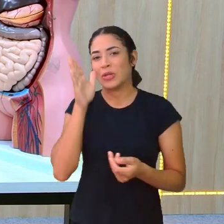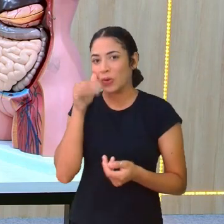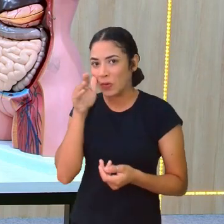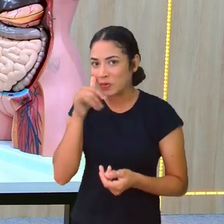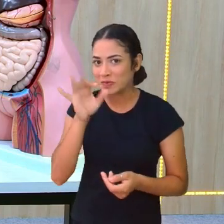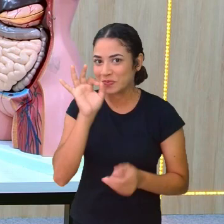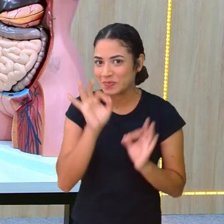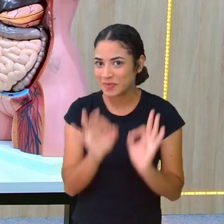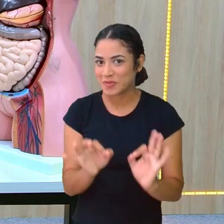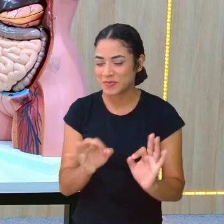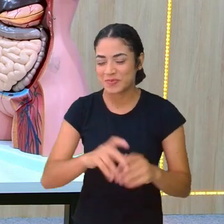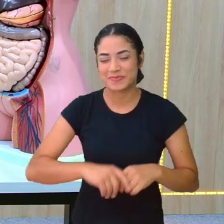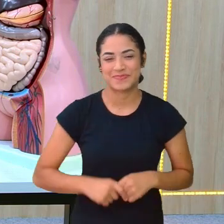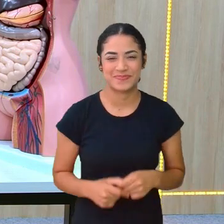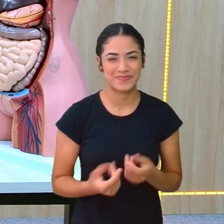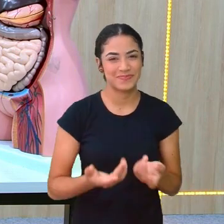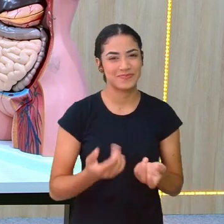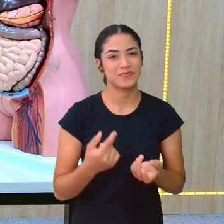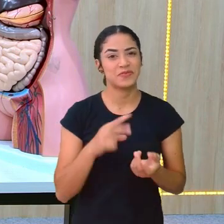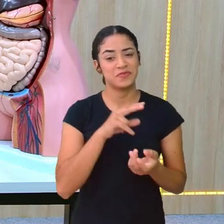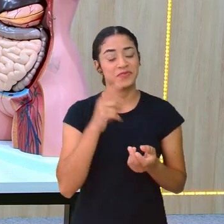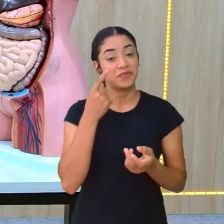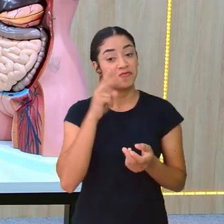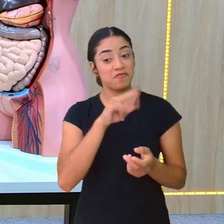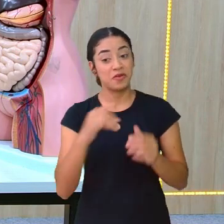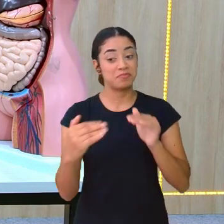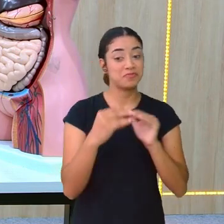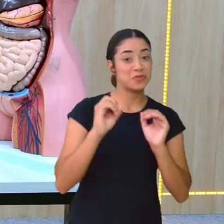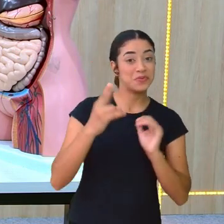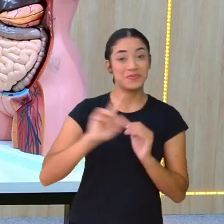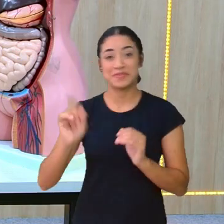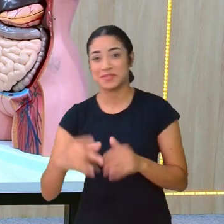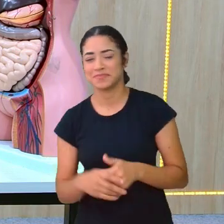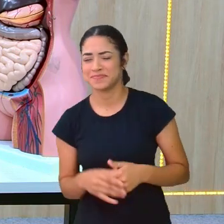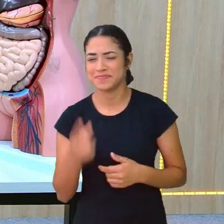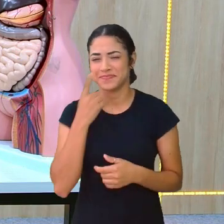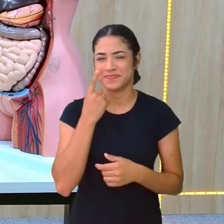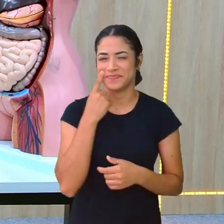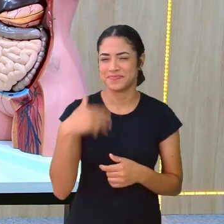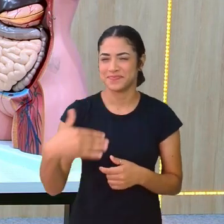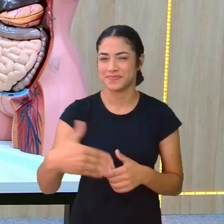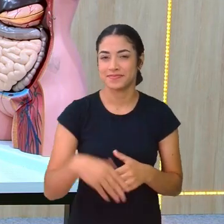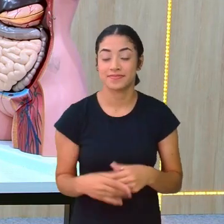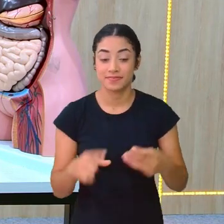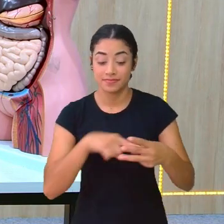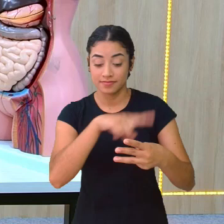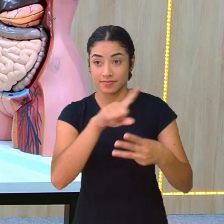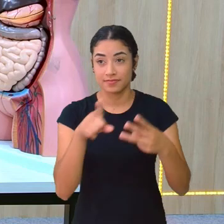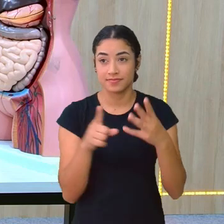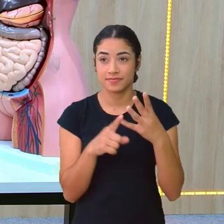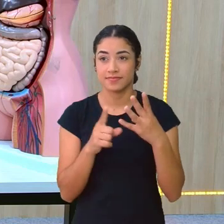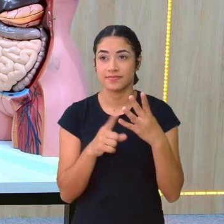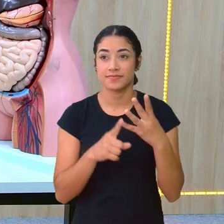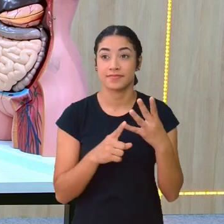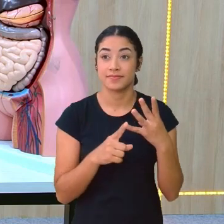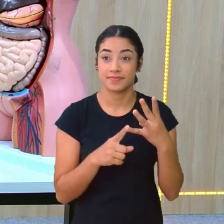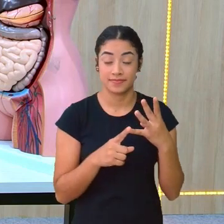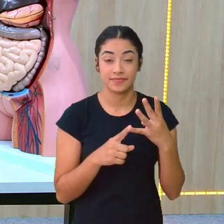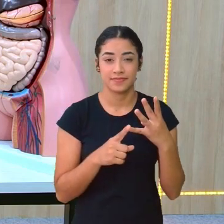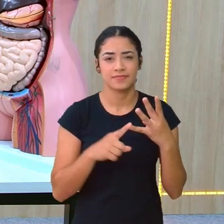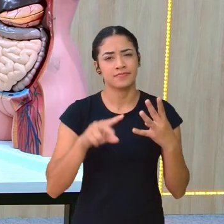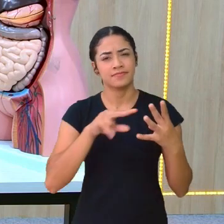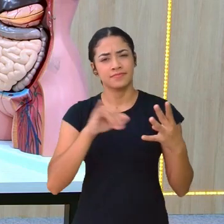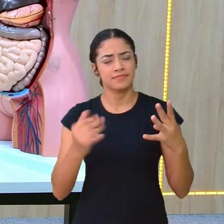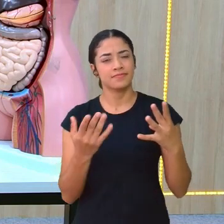curiosidade. Vamos ver se vocês vão concordar com o que eu estou afirmando. Depois tem o estômago, e vocês devem perceber